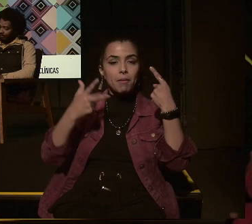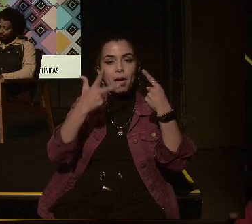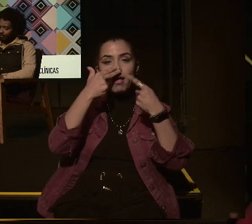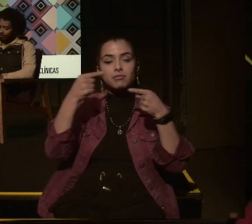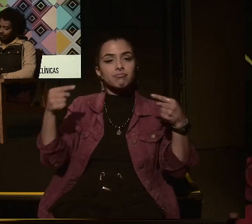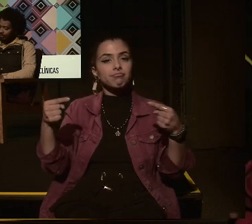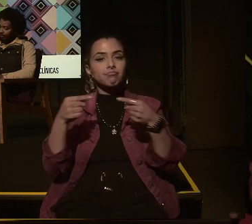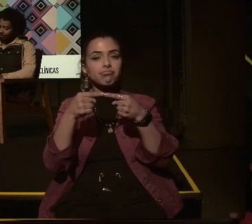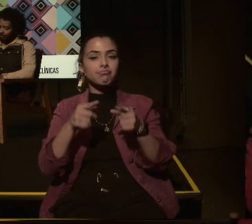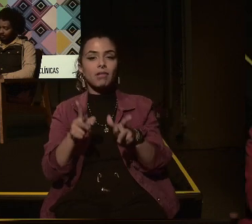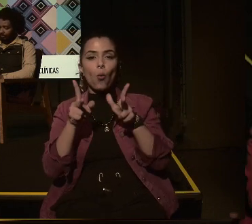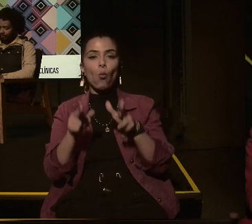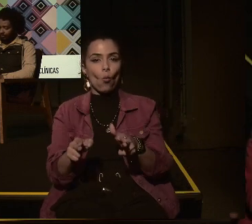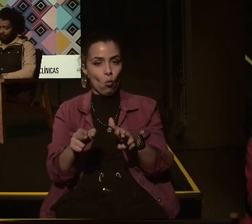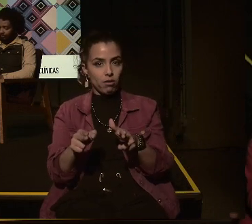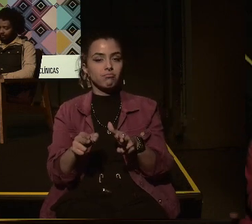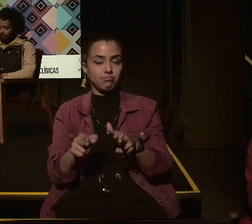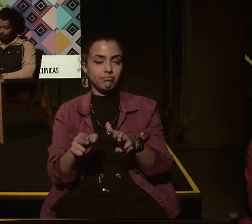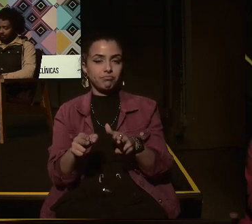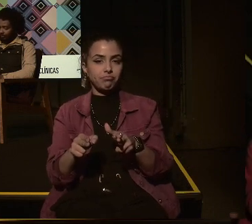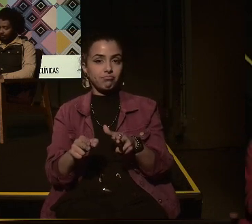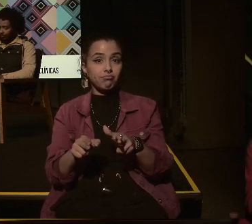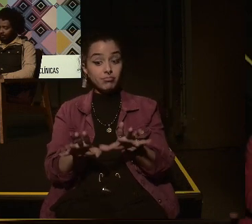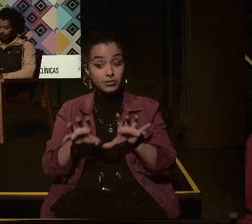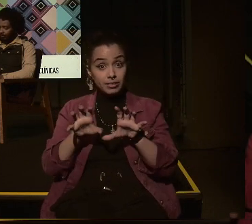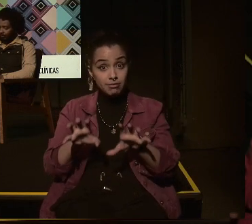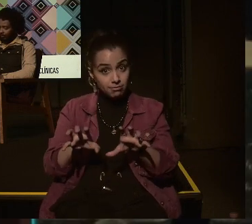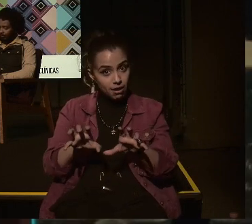Essa formulação, ela